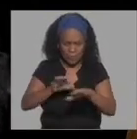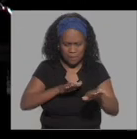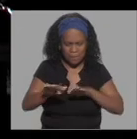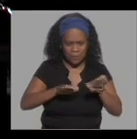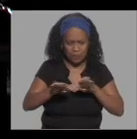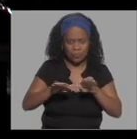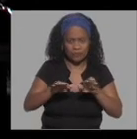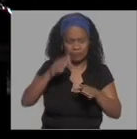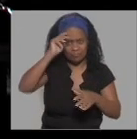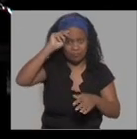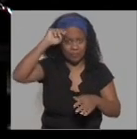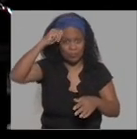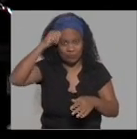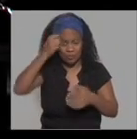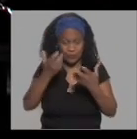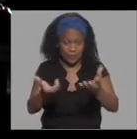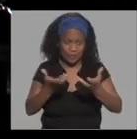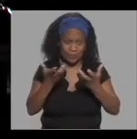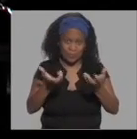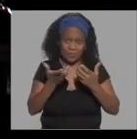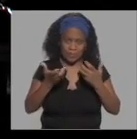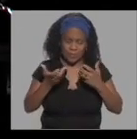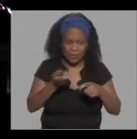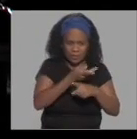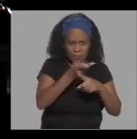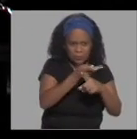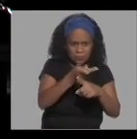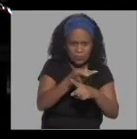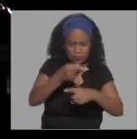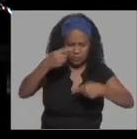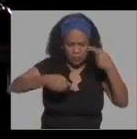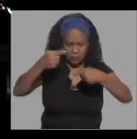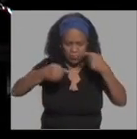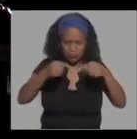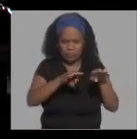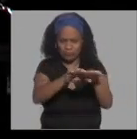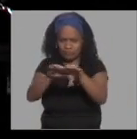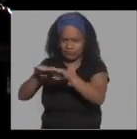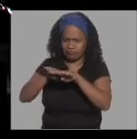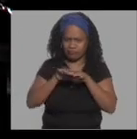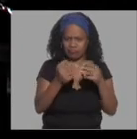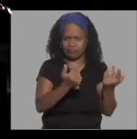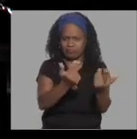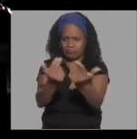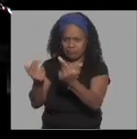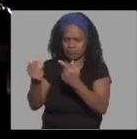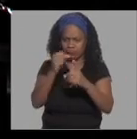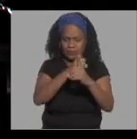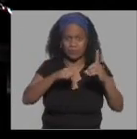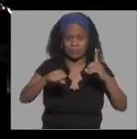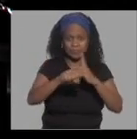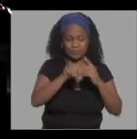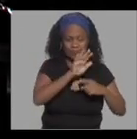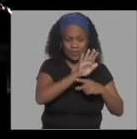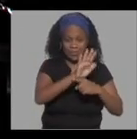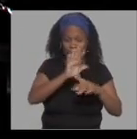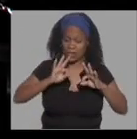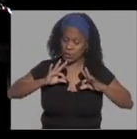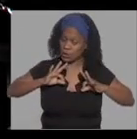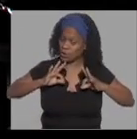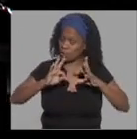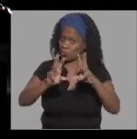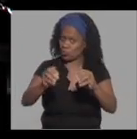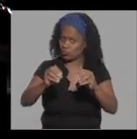e movimentos negros que buscam né uma política de igualdade uma política social que vem a favorecer a